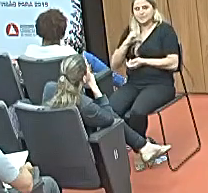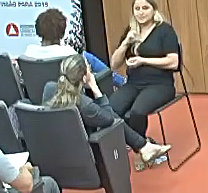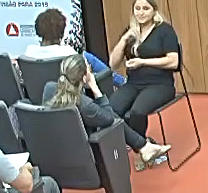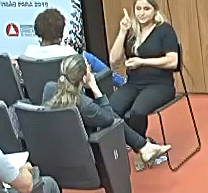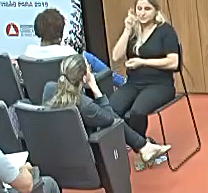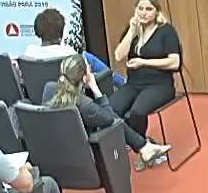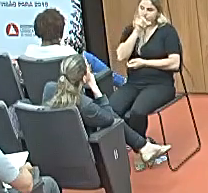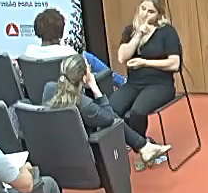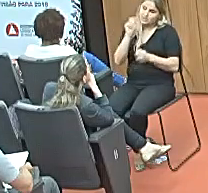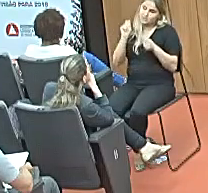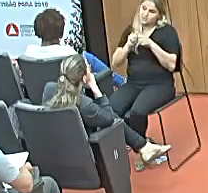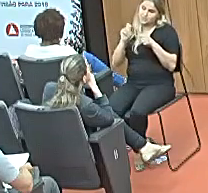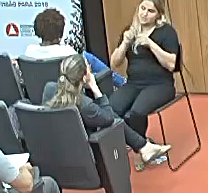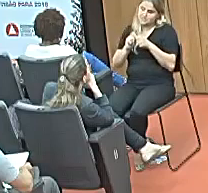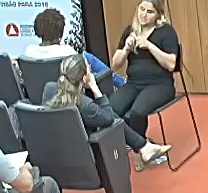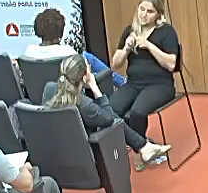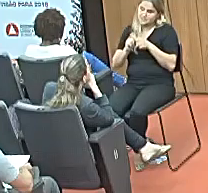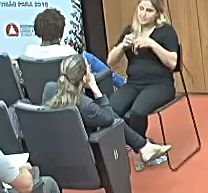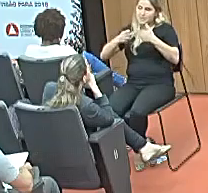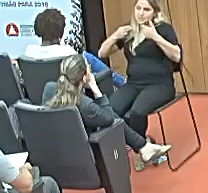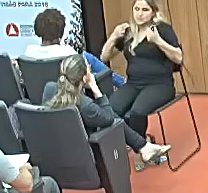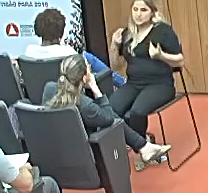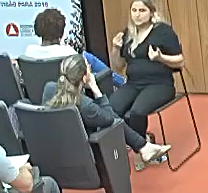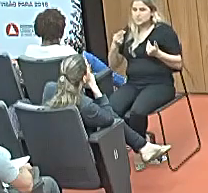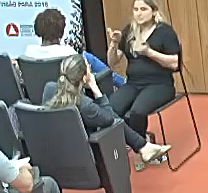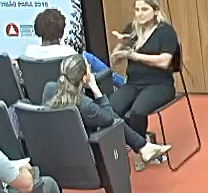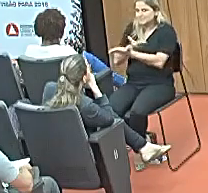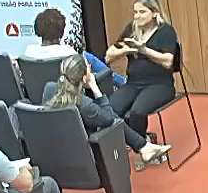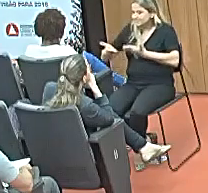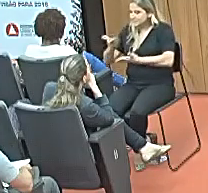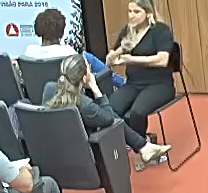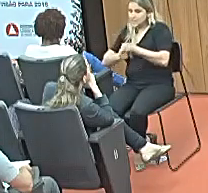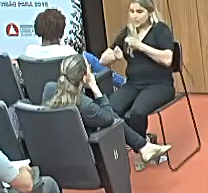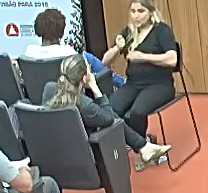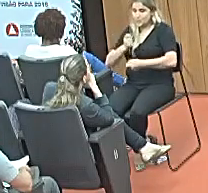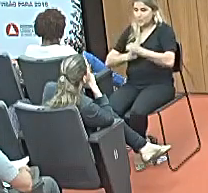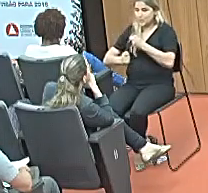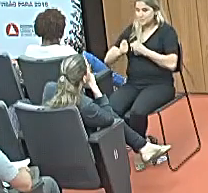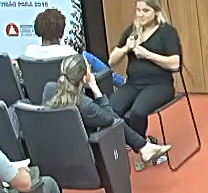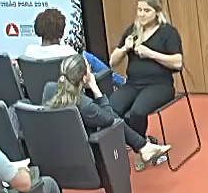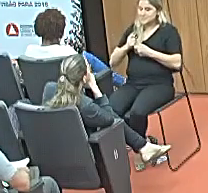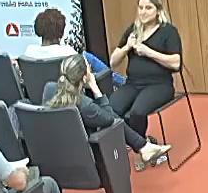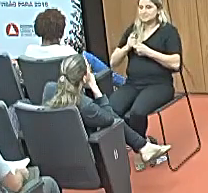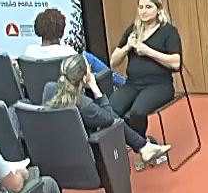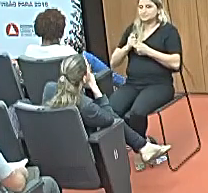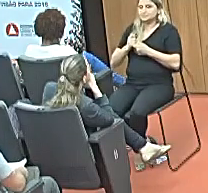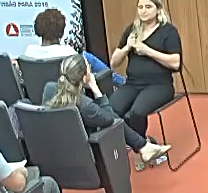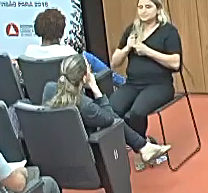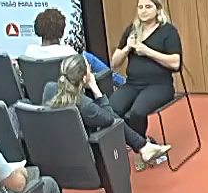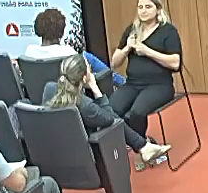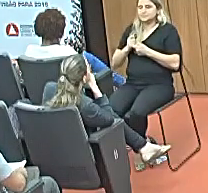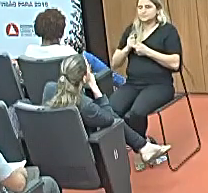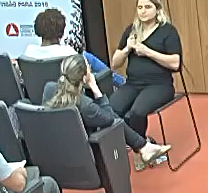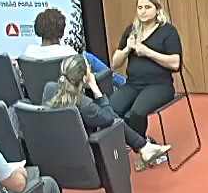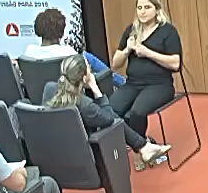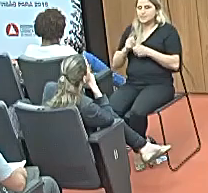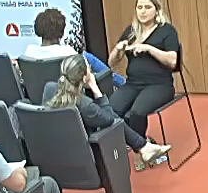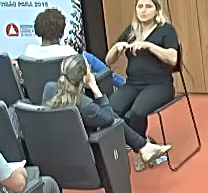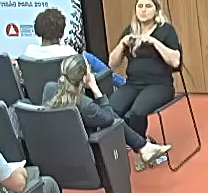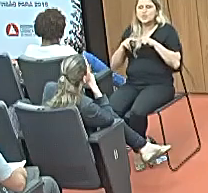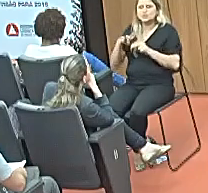fazer suas realizações suas transações econômicas de forma coletiva é no que tange aos aspectos tributários